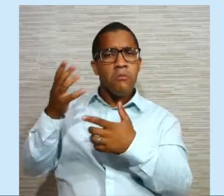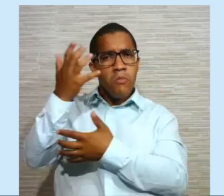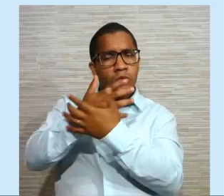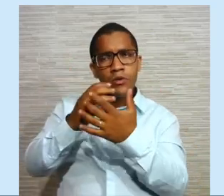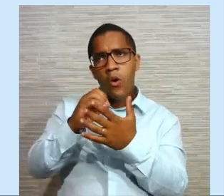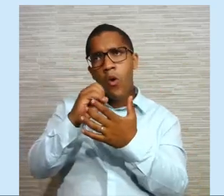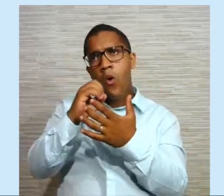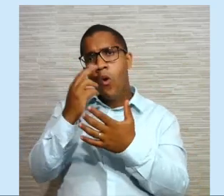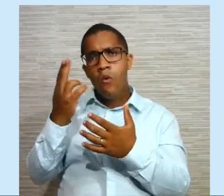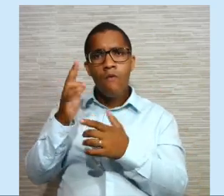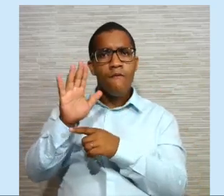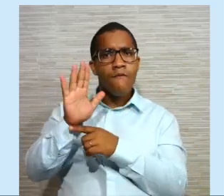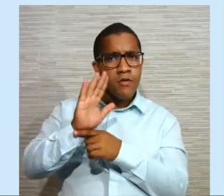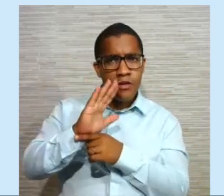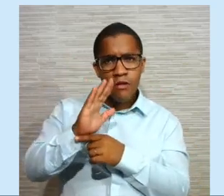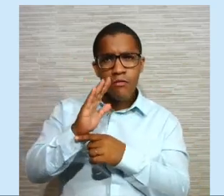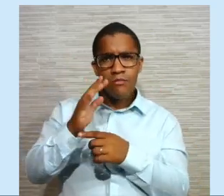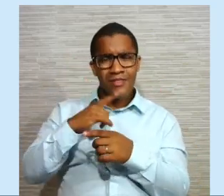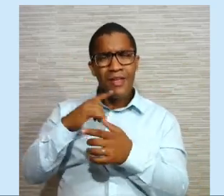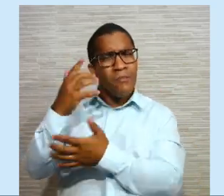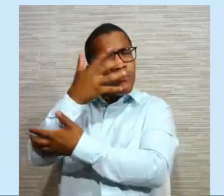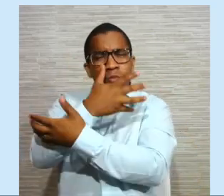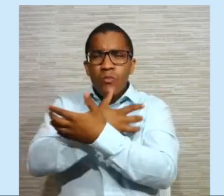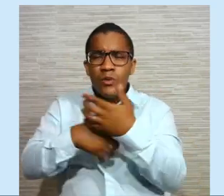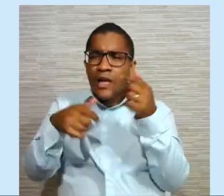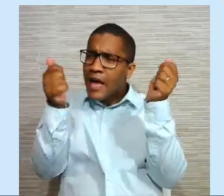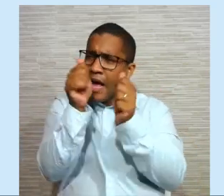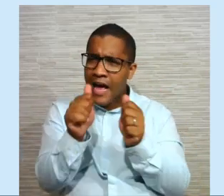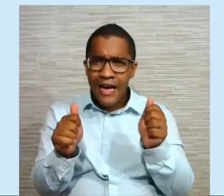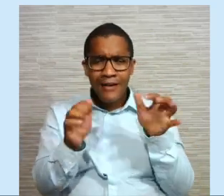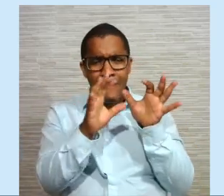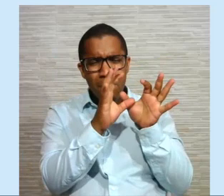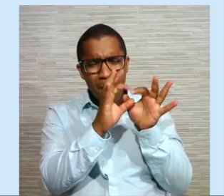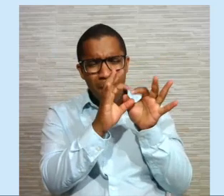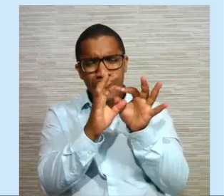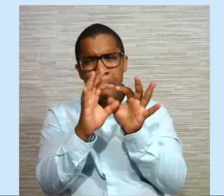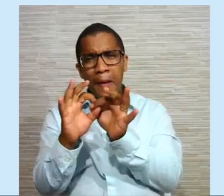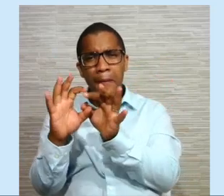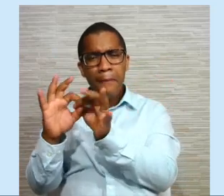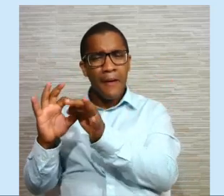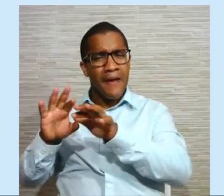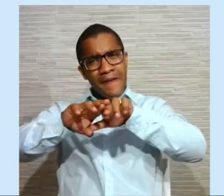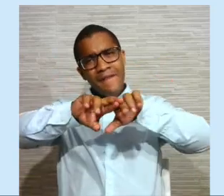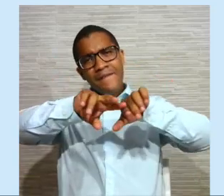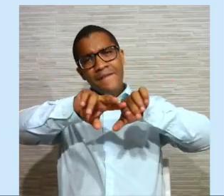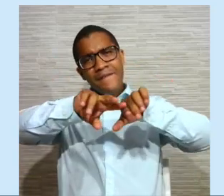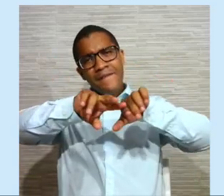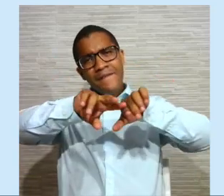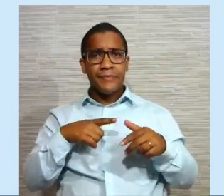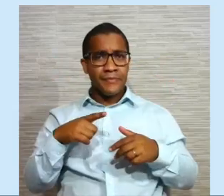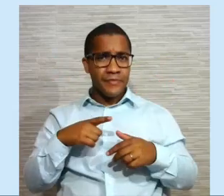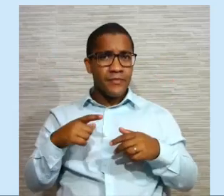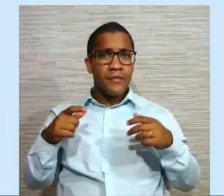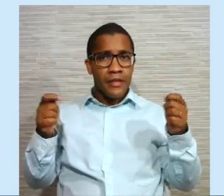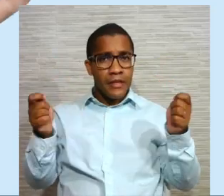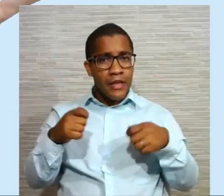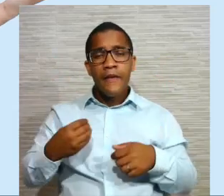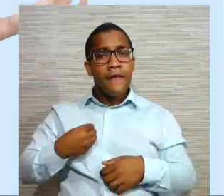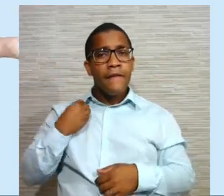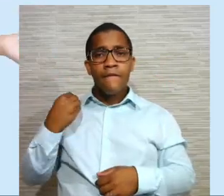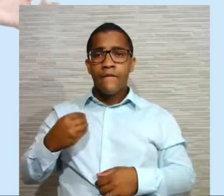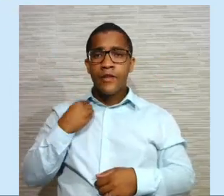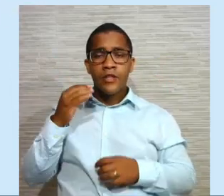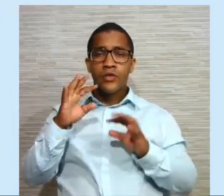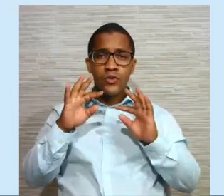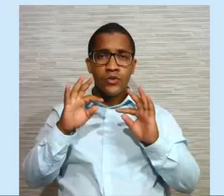está acompanhando de pano de fundo. Então, é uma arte muito diversificada e democrática, né? Então ela vai estar presente na